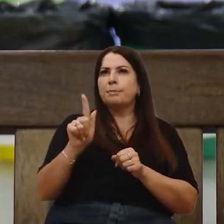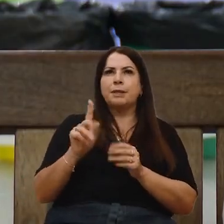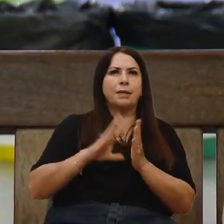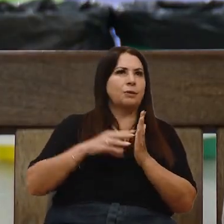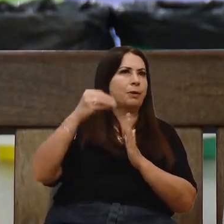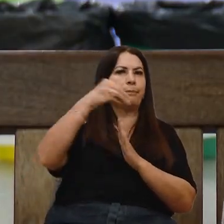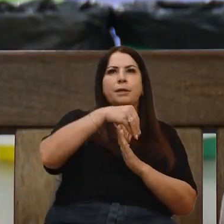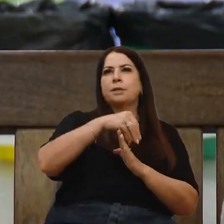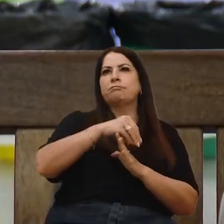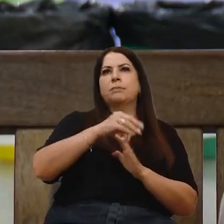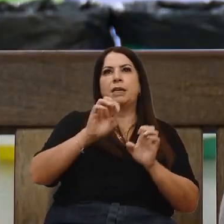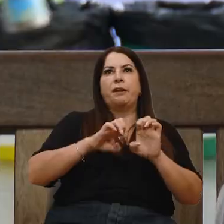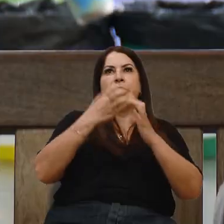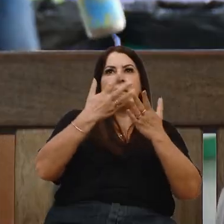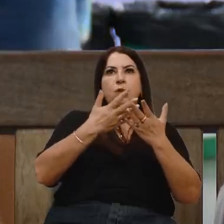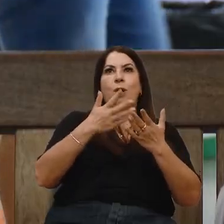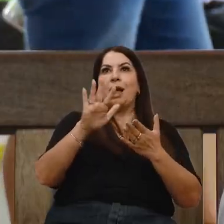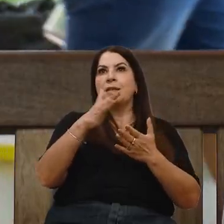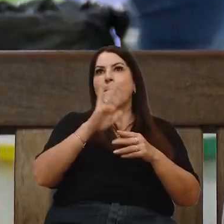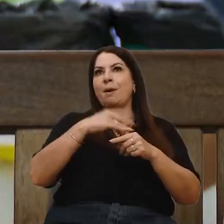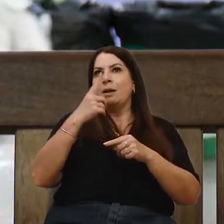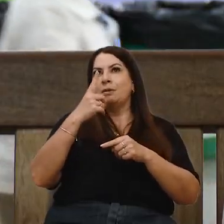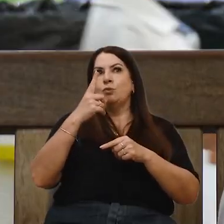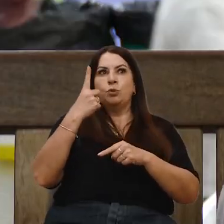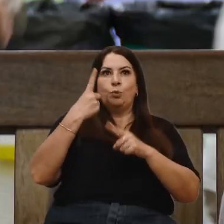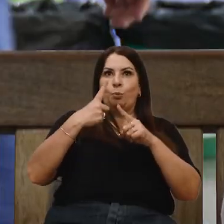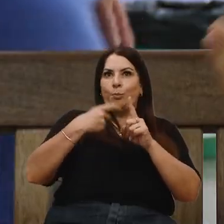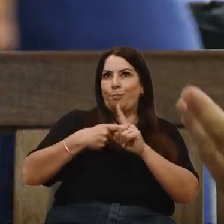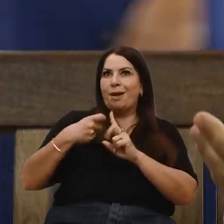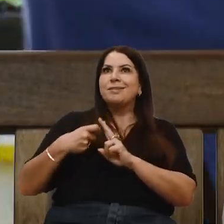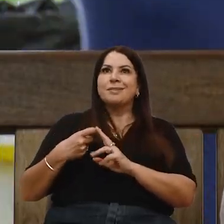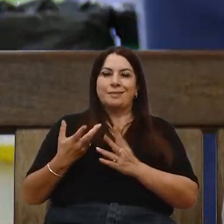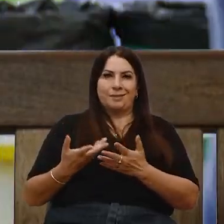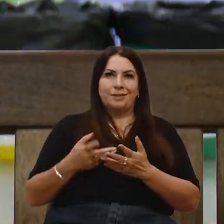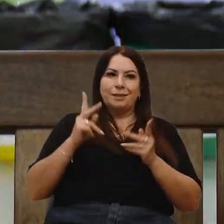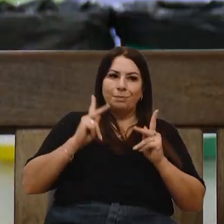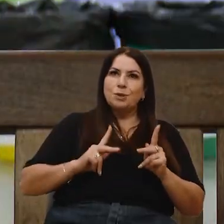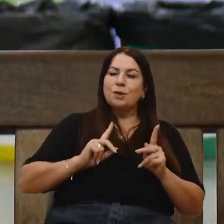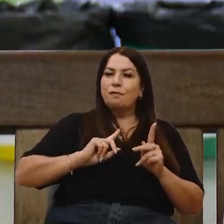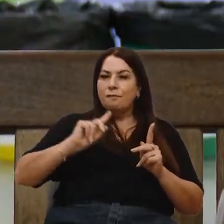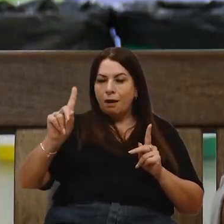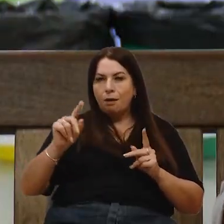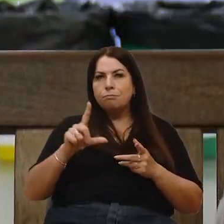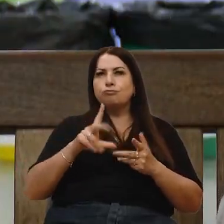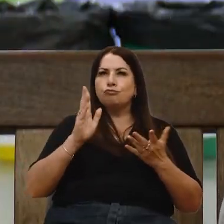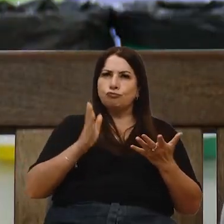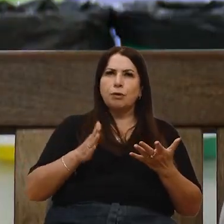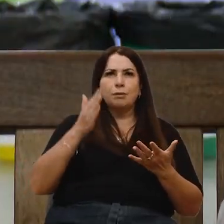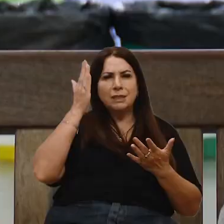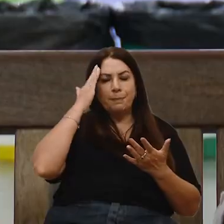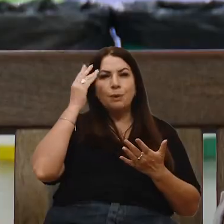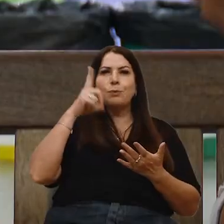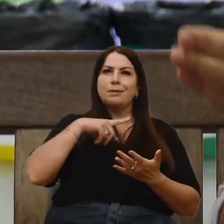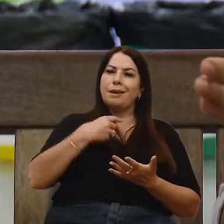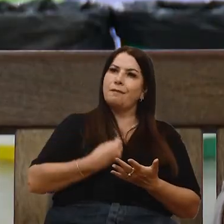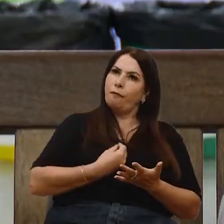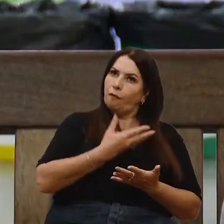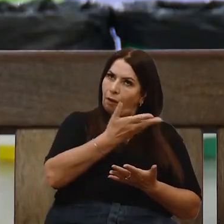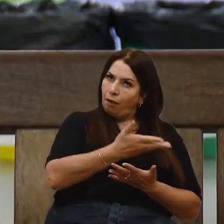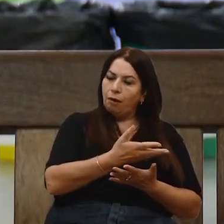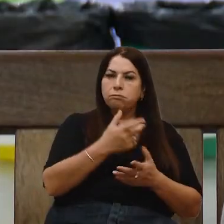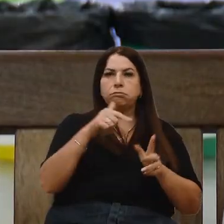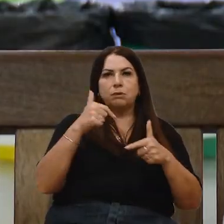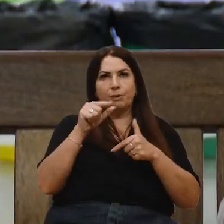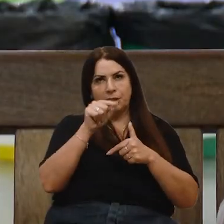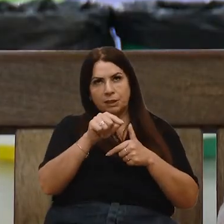tem um calendário, praticamente tem um evento, às vezes mais de um evento por mês. Então, as pessoas que vão para lá, elas já vão sabendo o que existe lá